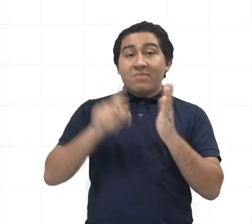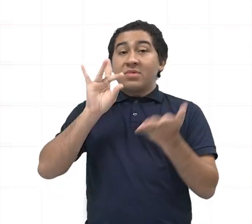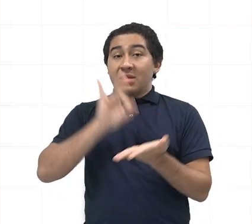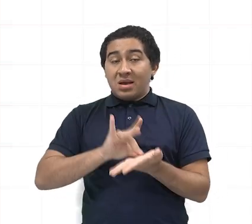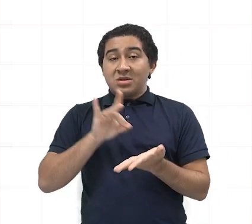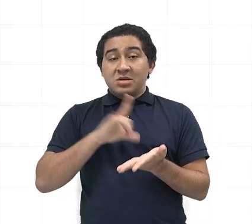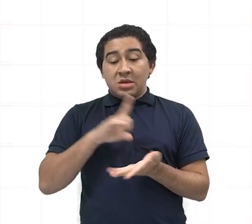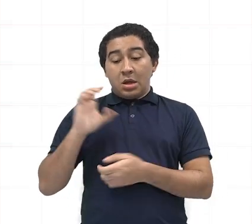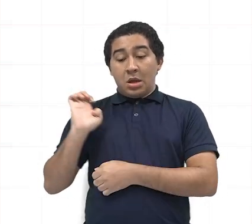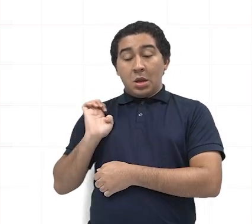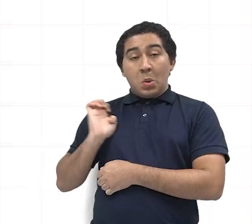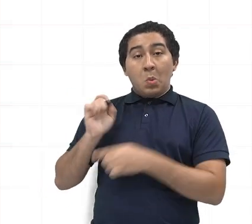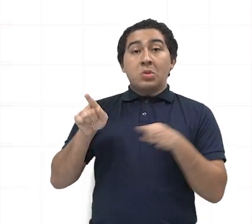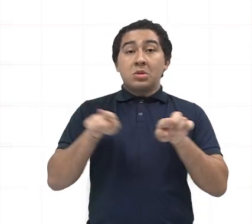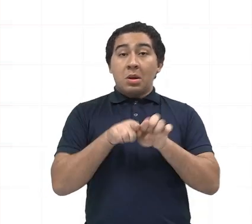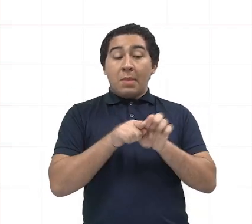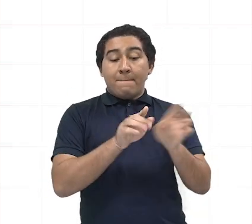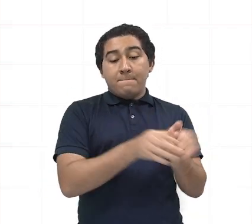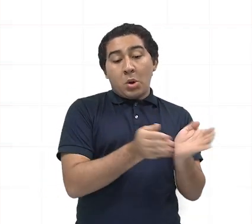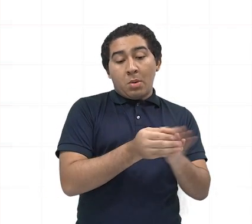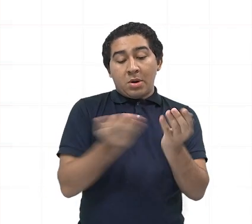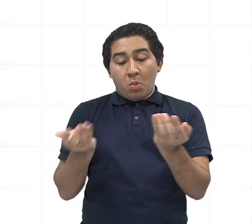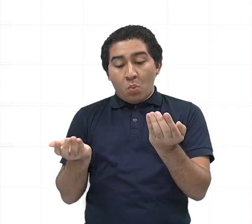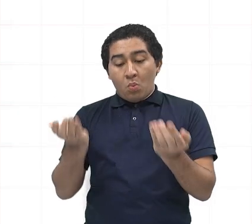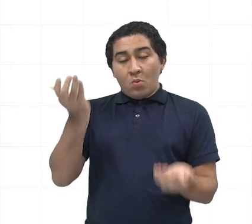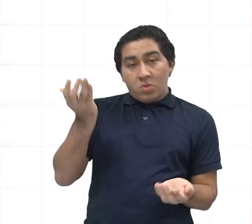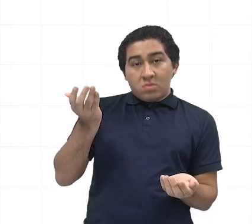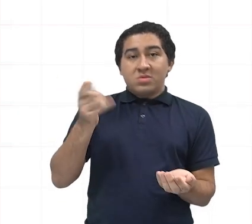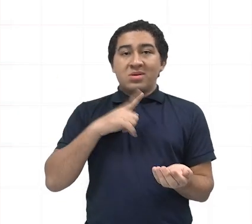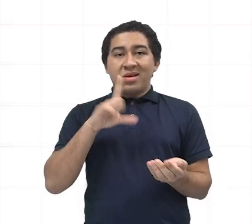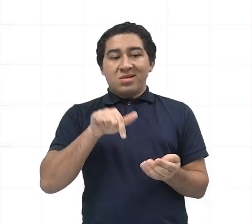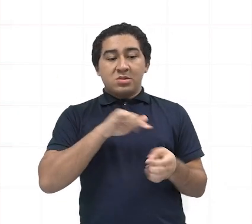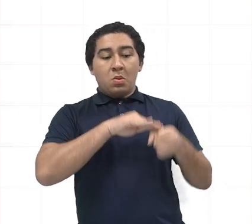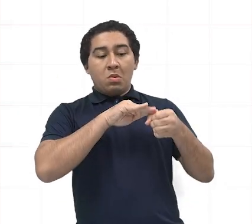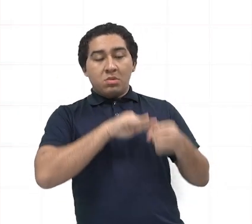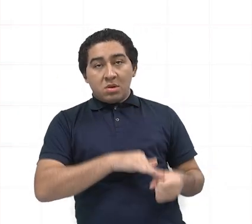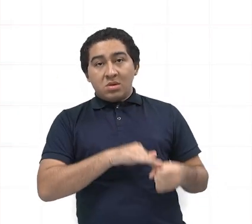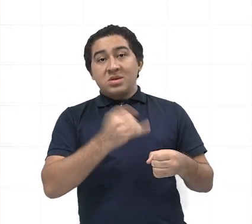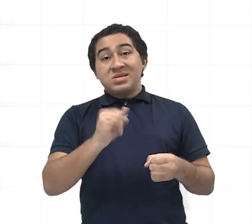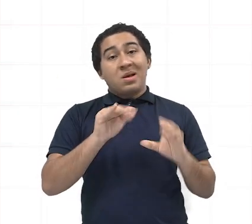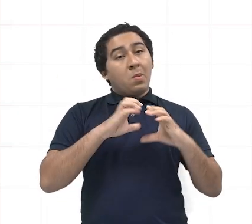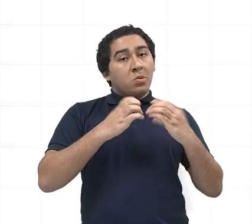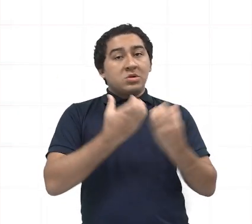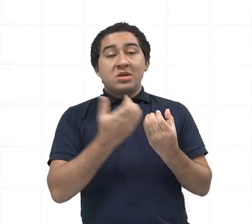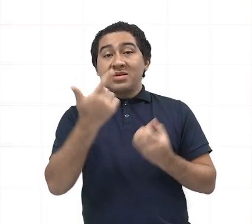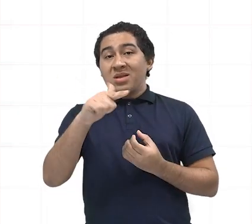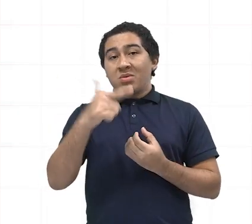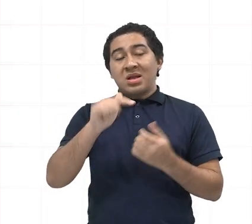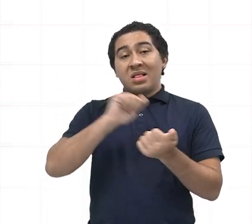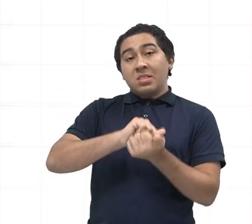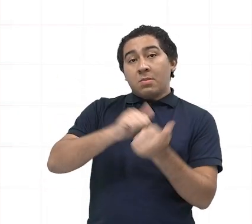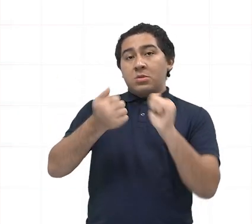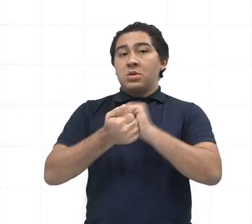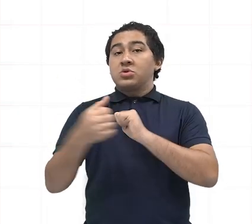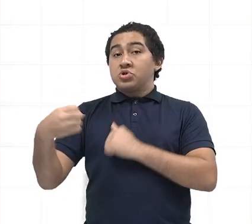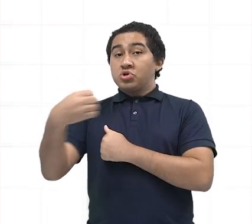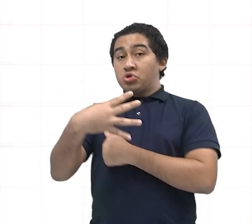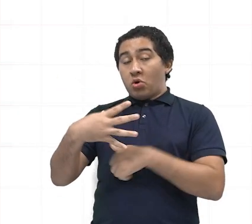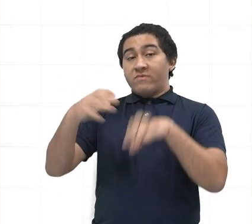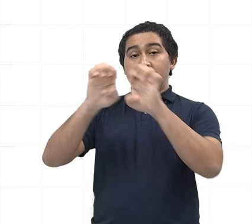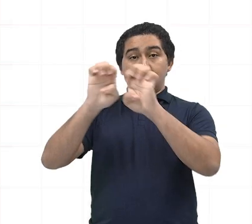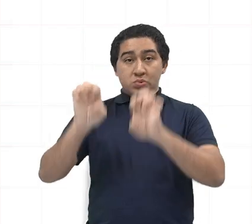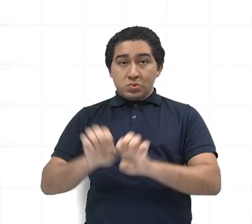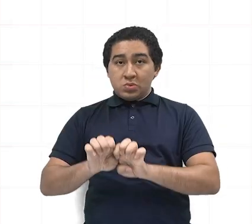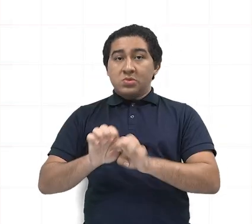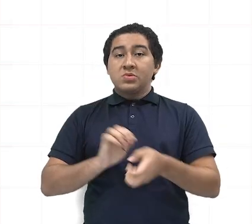e pobres, marginalizando comunidades locais que não se adaptam às novas dinâmicas. O que